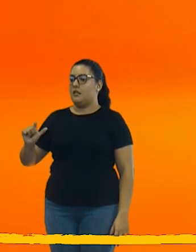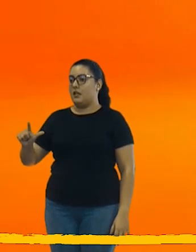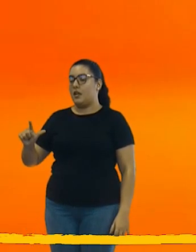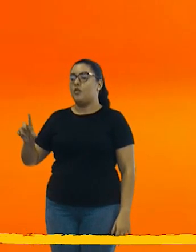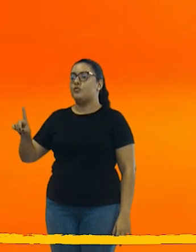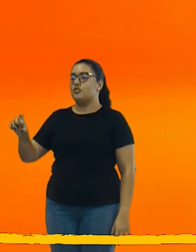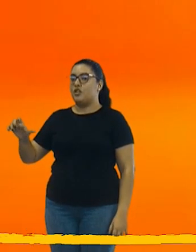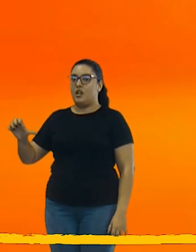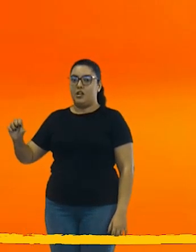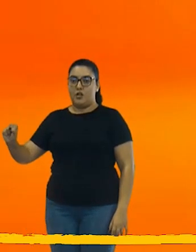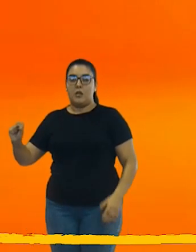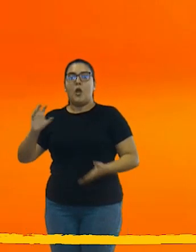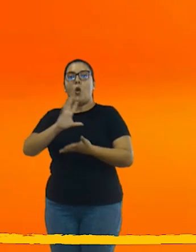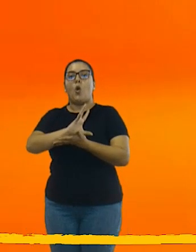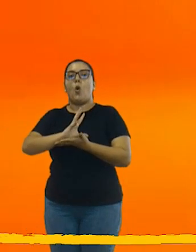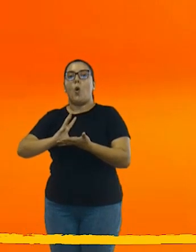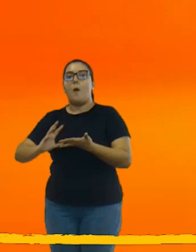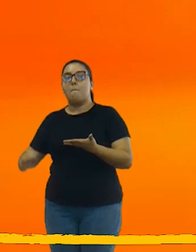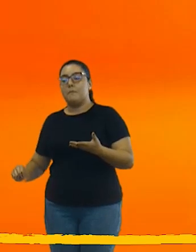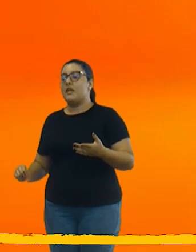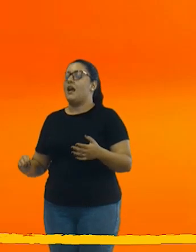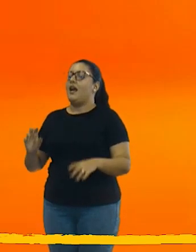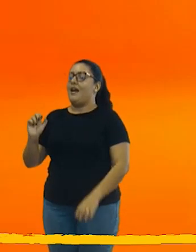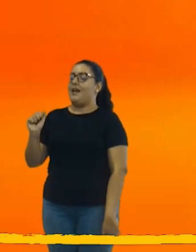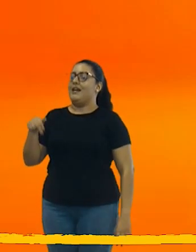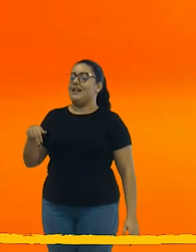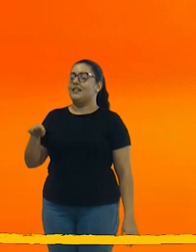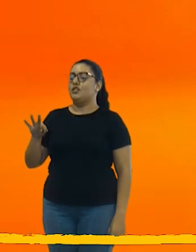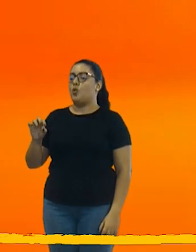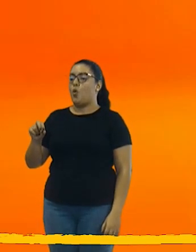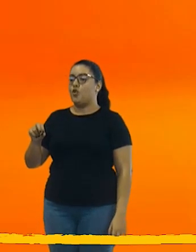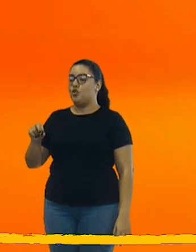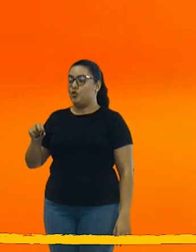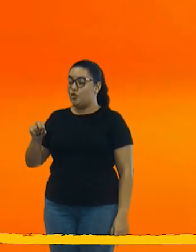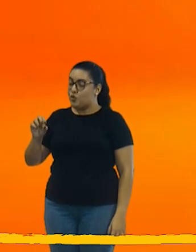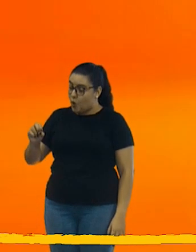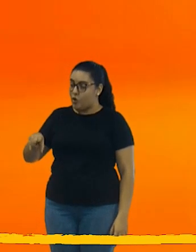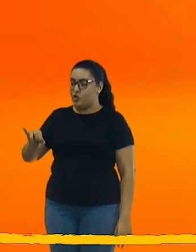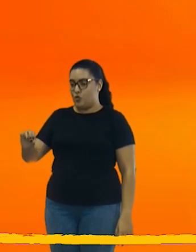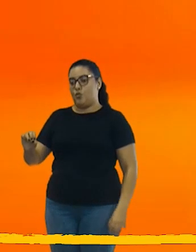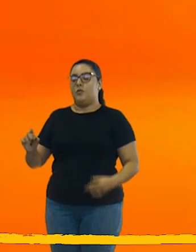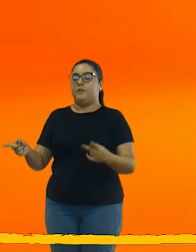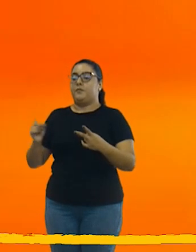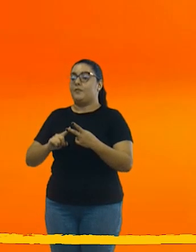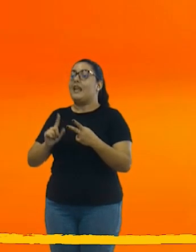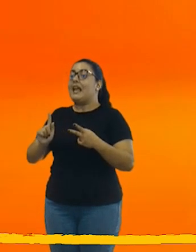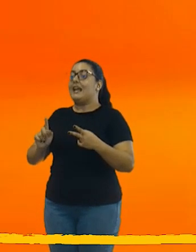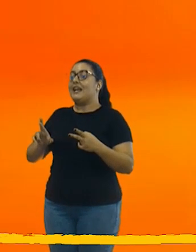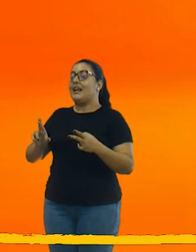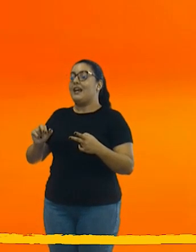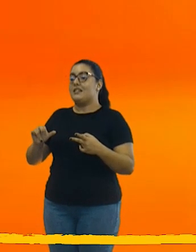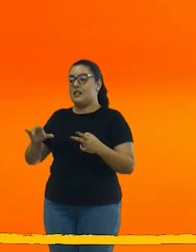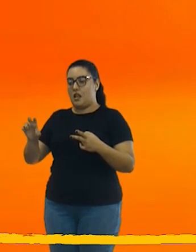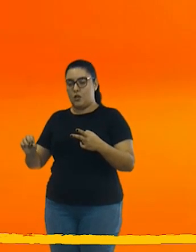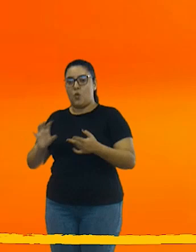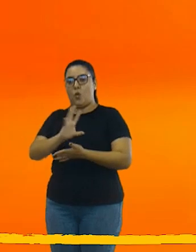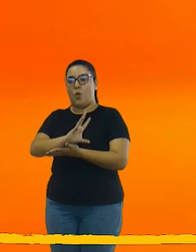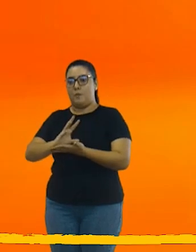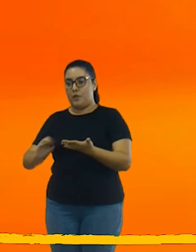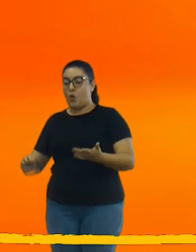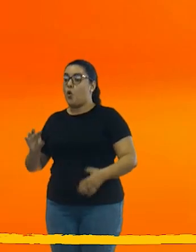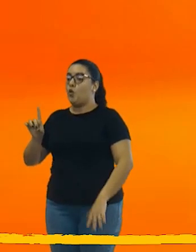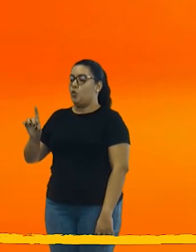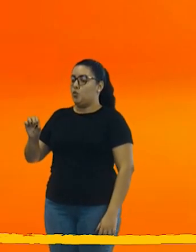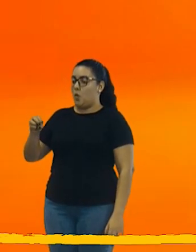Salles. Graciliano Ramos bebeu na fonte de Domingos Olímpio, ao retomar as ideias